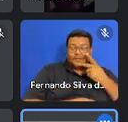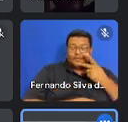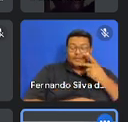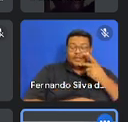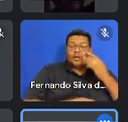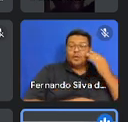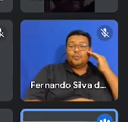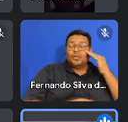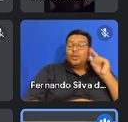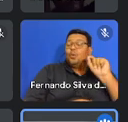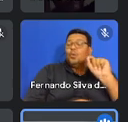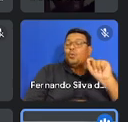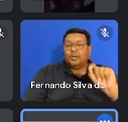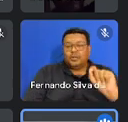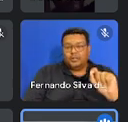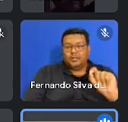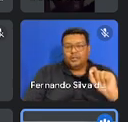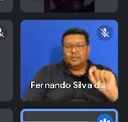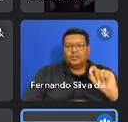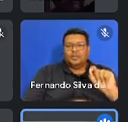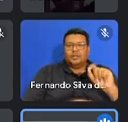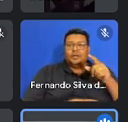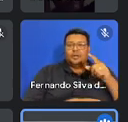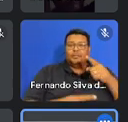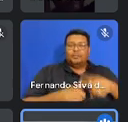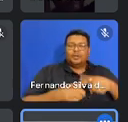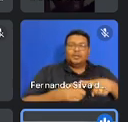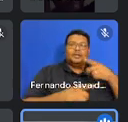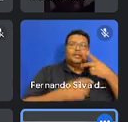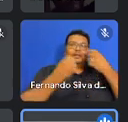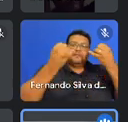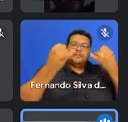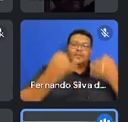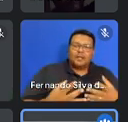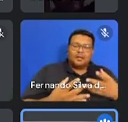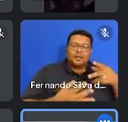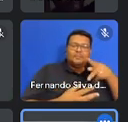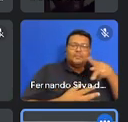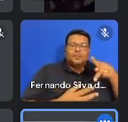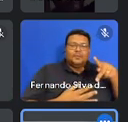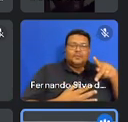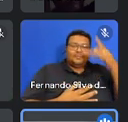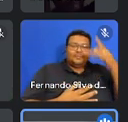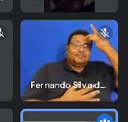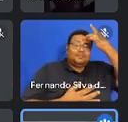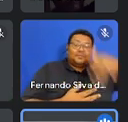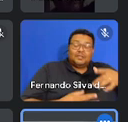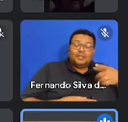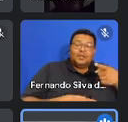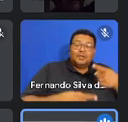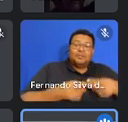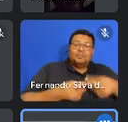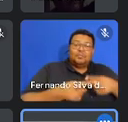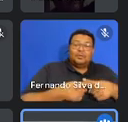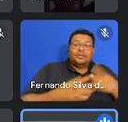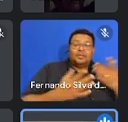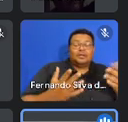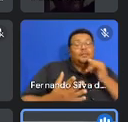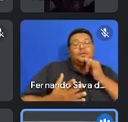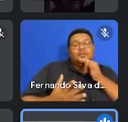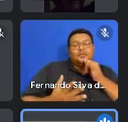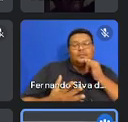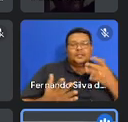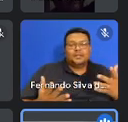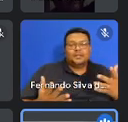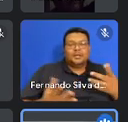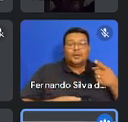entendeu. Se você conseguir indicar assim, professor, eu não entendi por que que o senhor fez isso aqui, ó, por exemplo. Por que